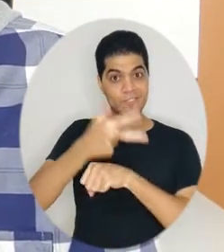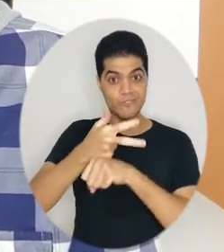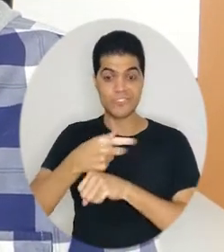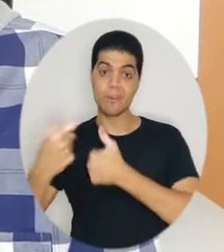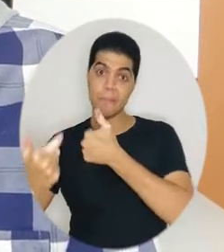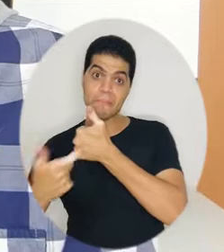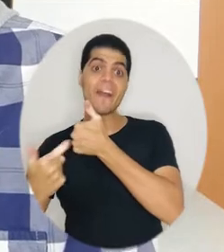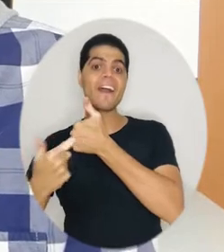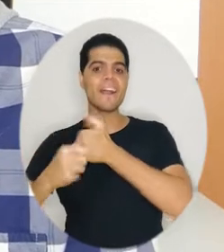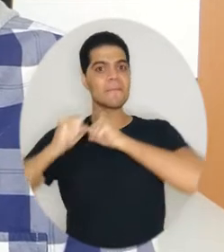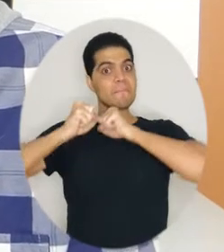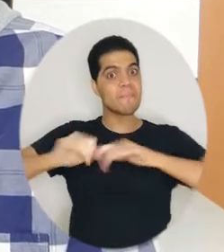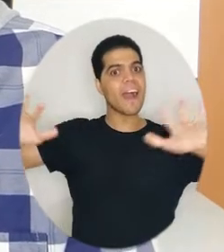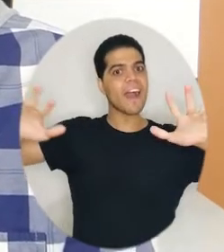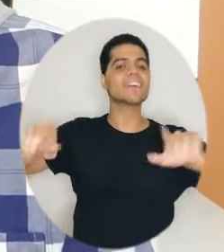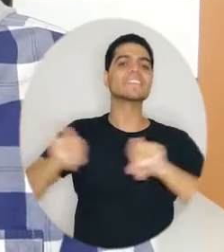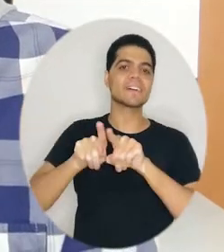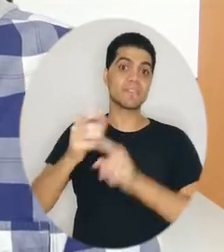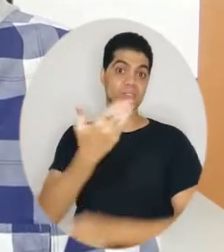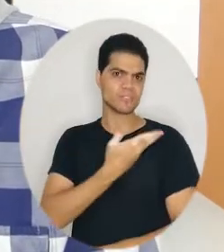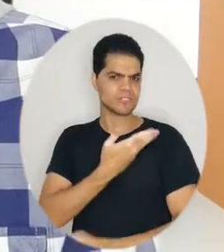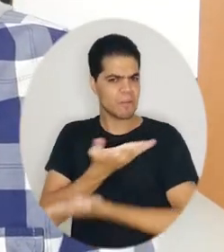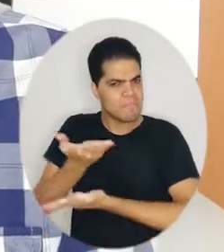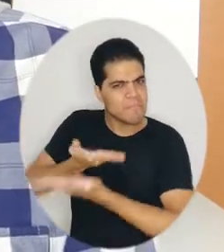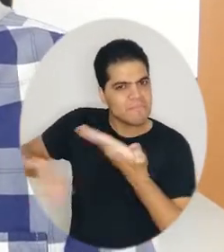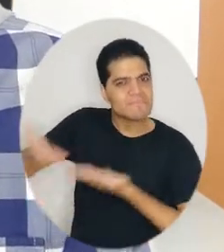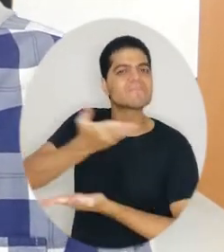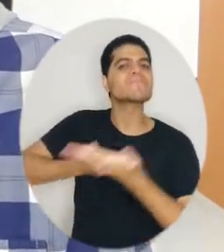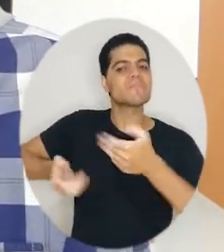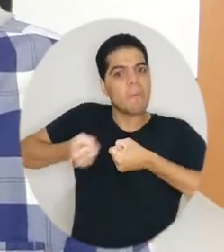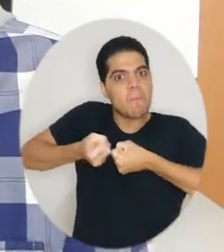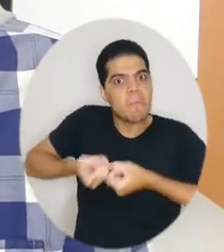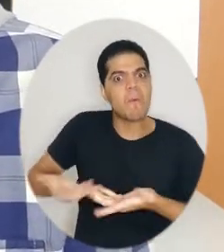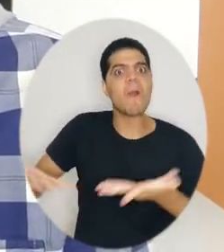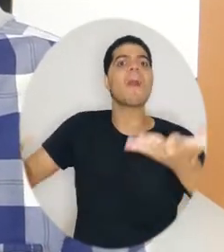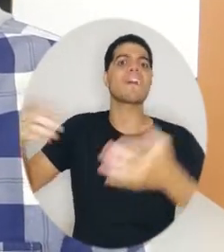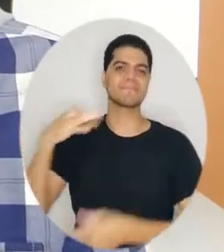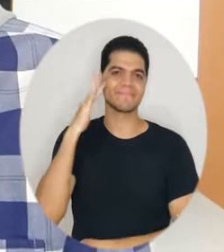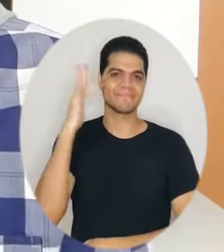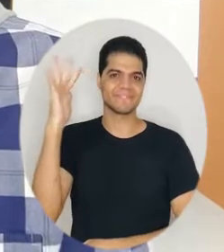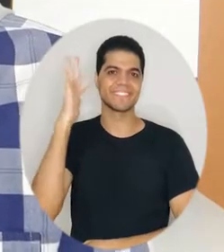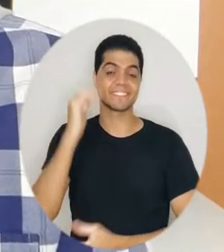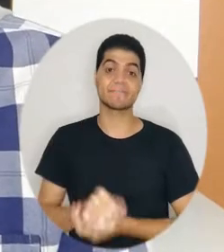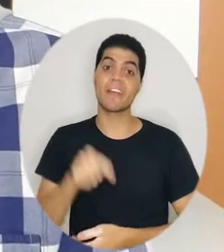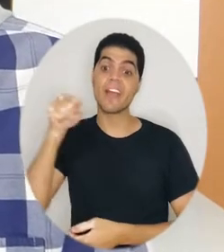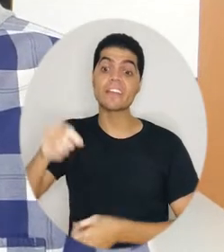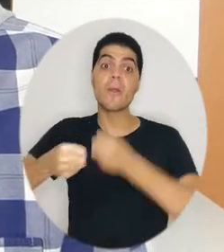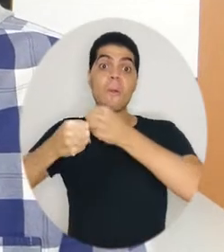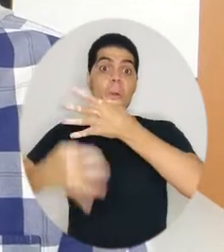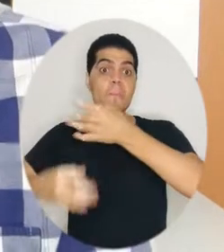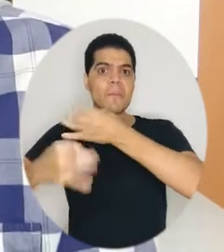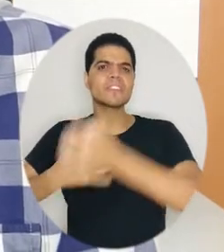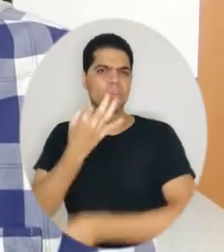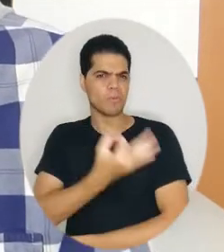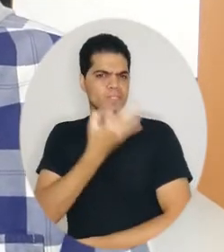dar um like aqui embaixo para ajudar na divulgação e compartilhar o vídeo com seus amigos para também ajudar a promover essa nossa reflexão comenta aqui embaixo a gente